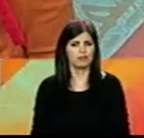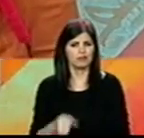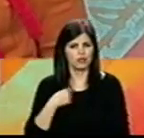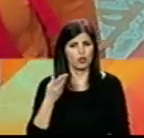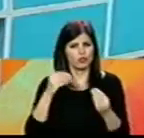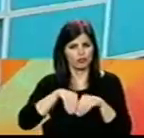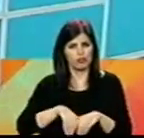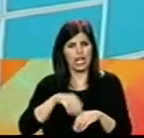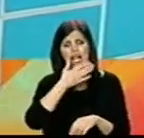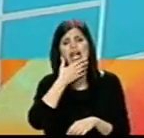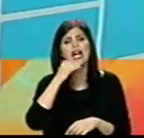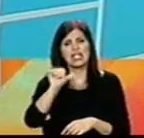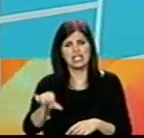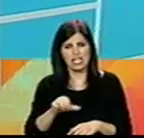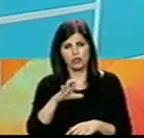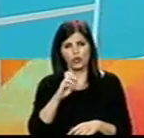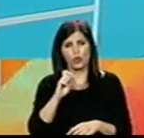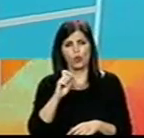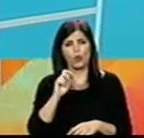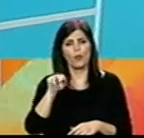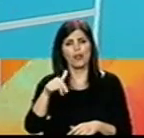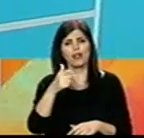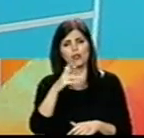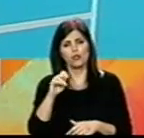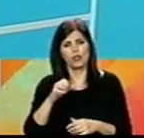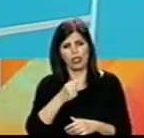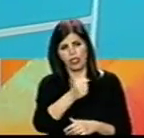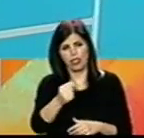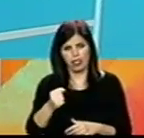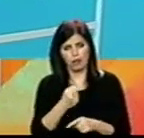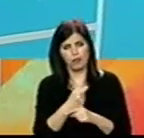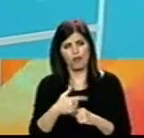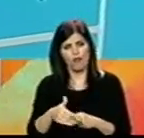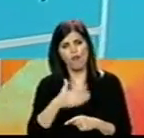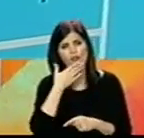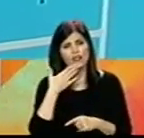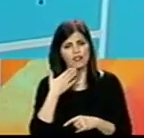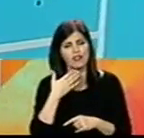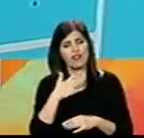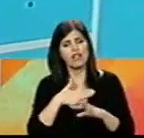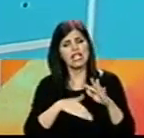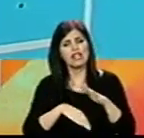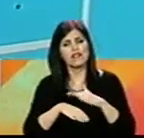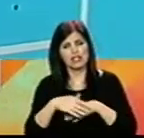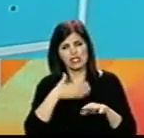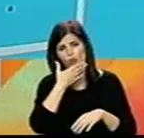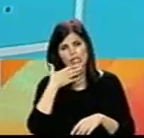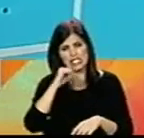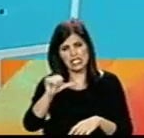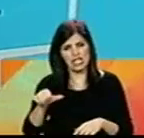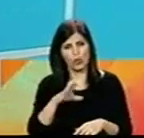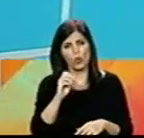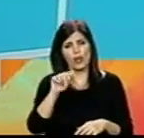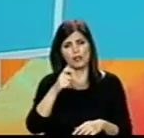azeite, coentros, folhas de coentros, e estou a triturar porque vou fazer um azeite de coentros. Okay. Nós podemos fazer de duas maneiras, ou manter cá